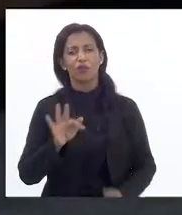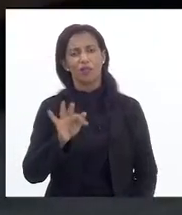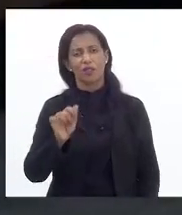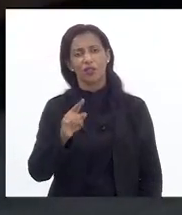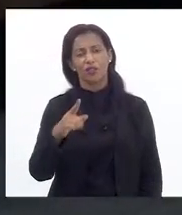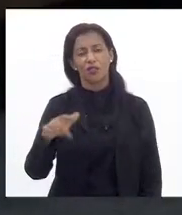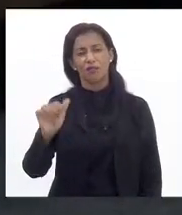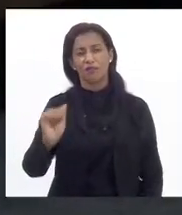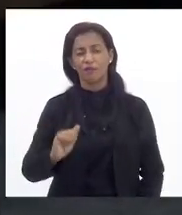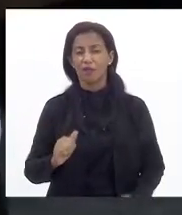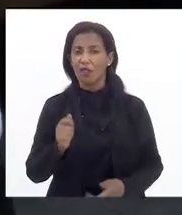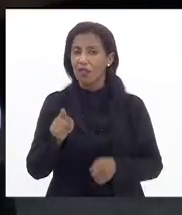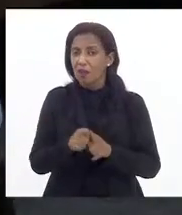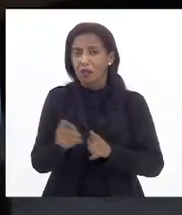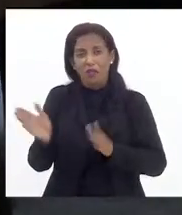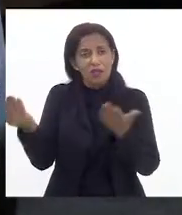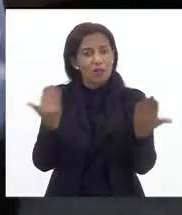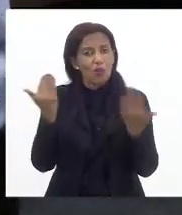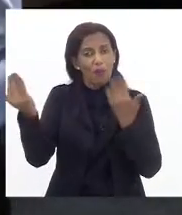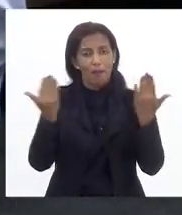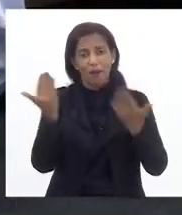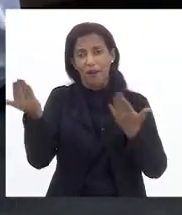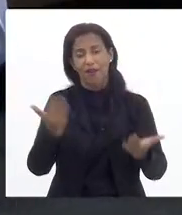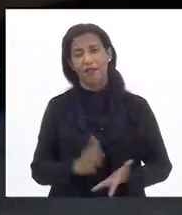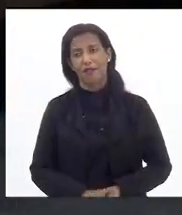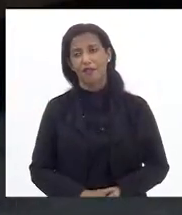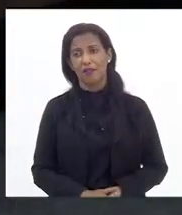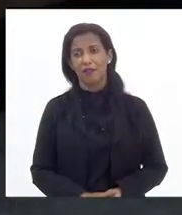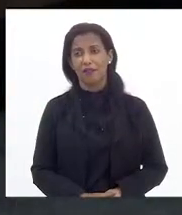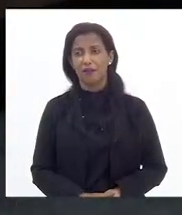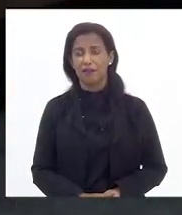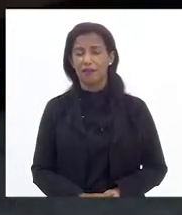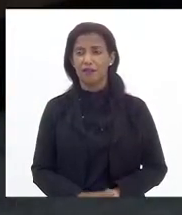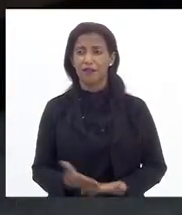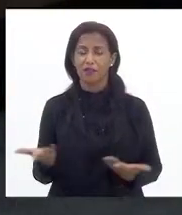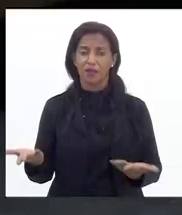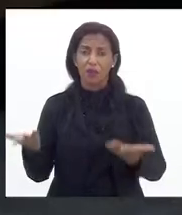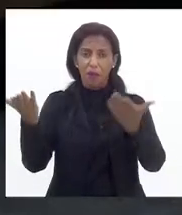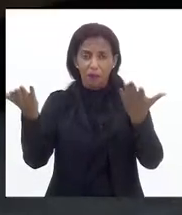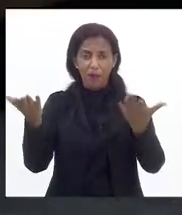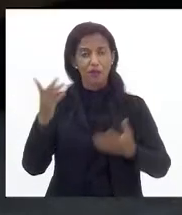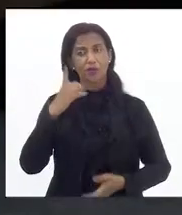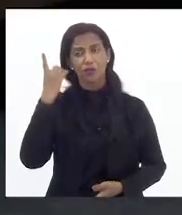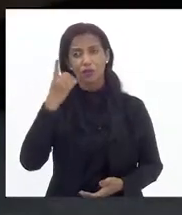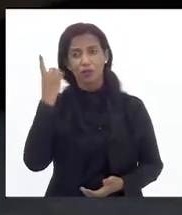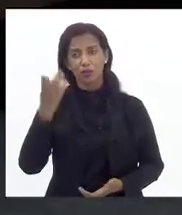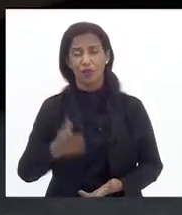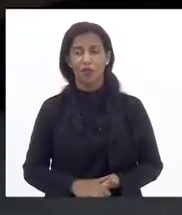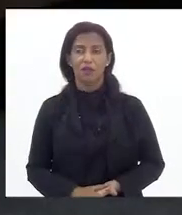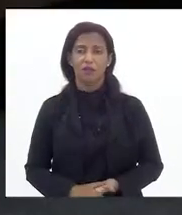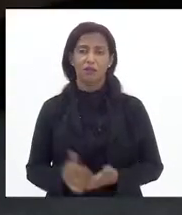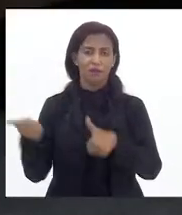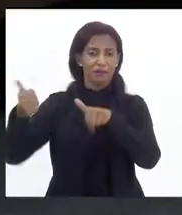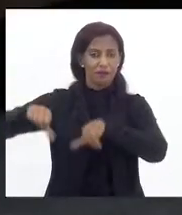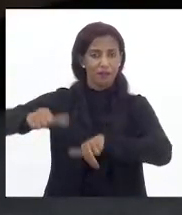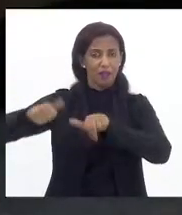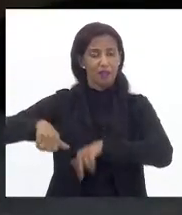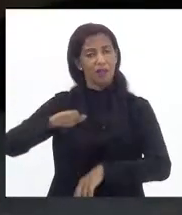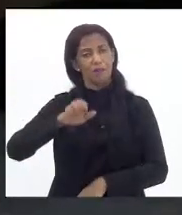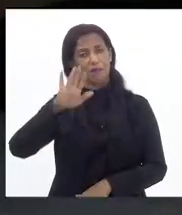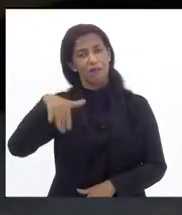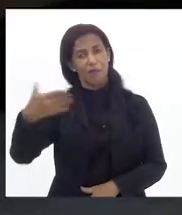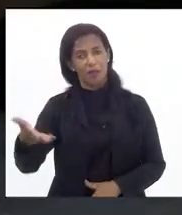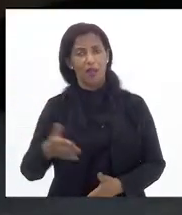nem se fala então eu peço ao os ilustres Deputados e analisem bem